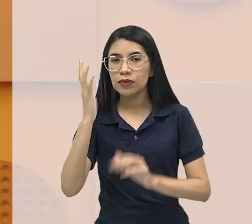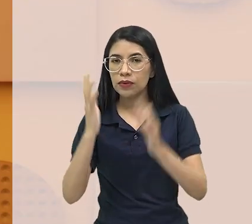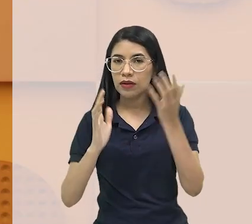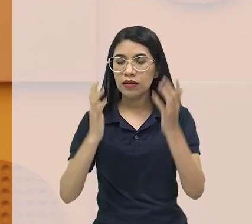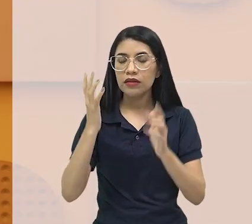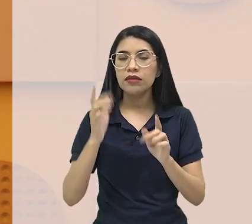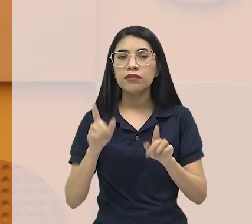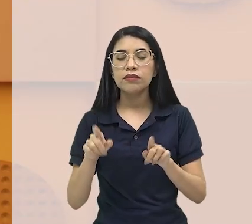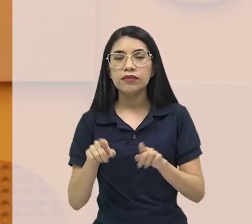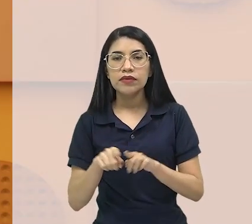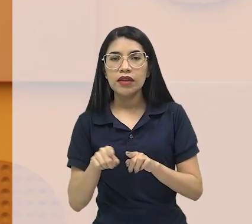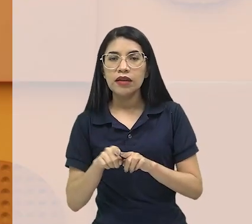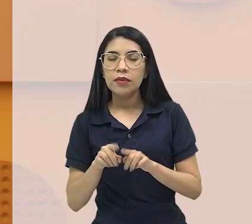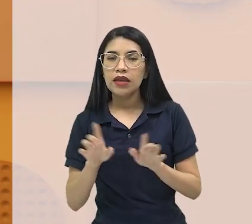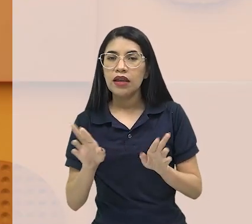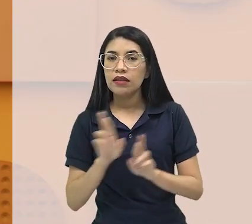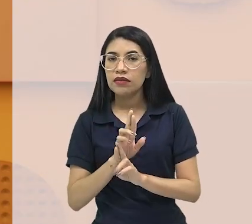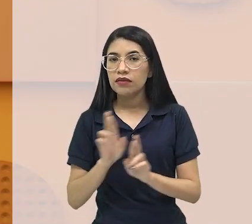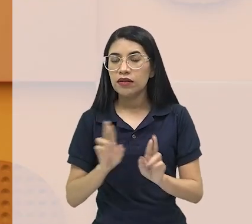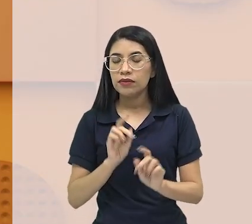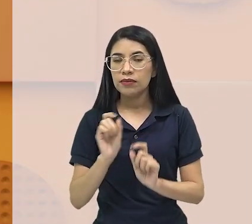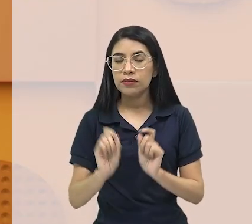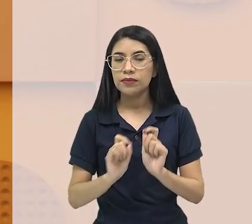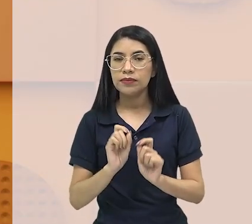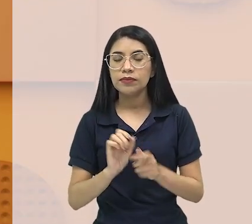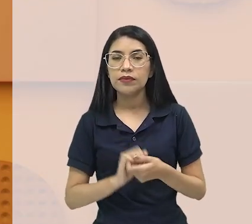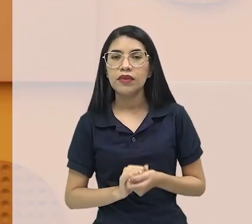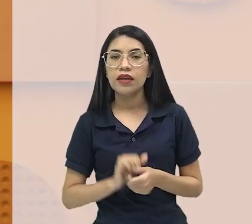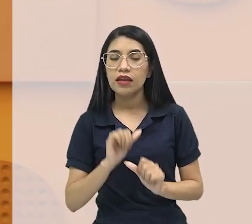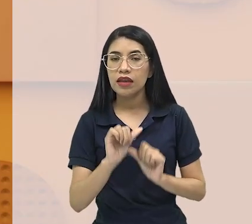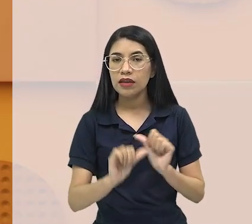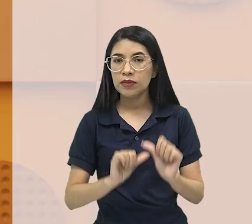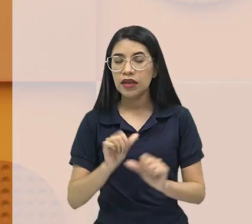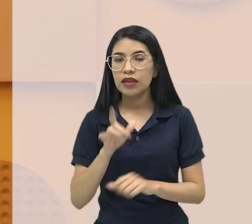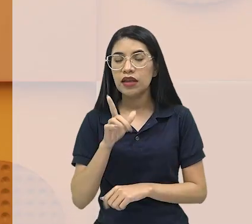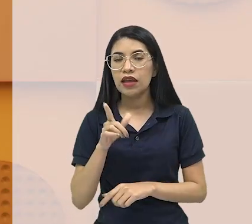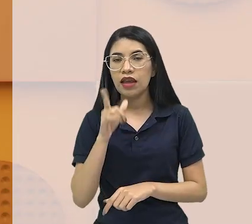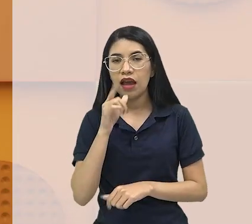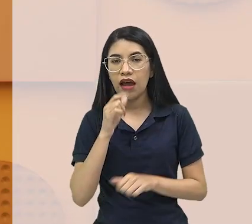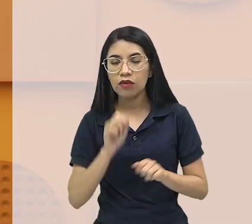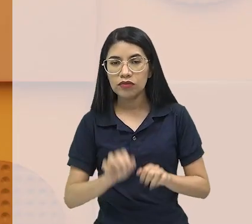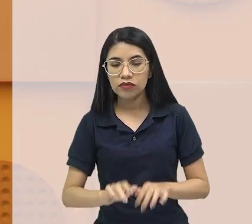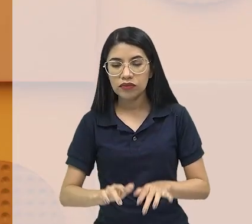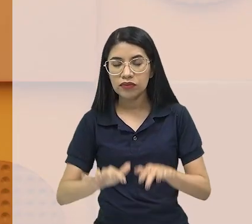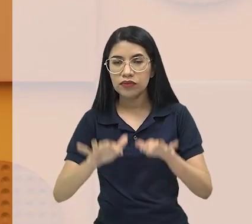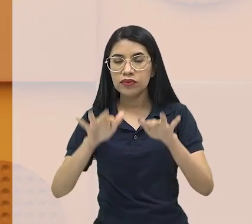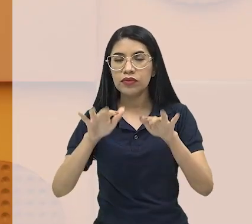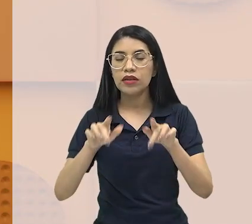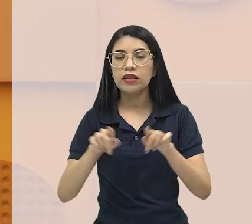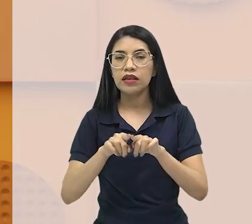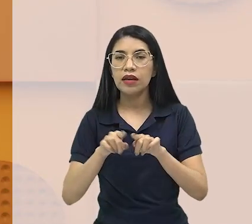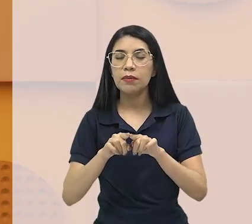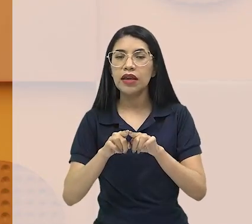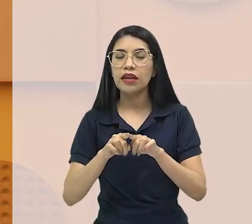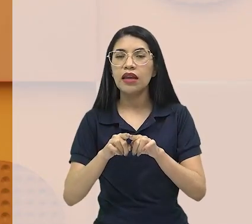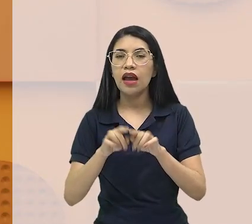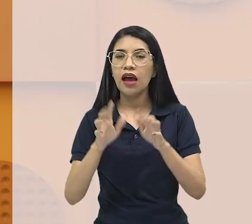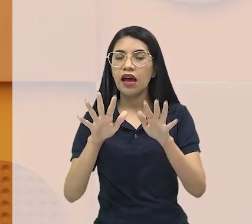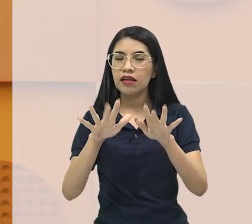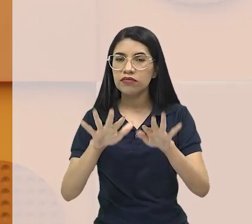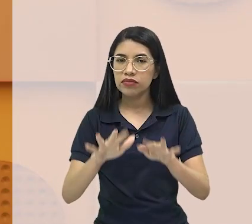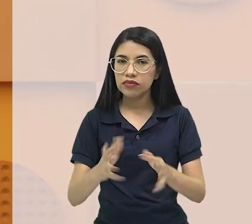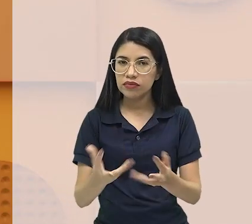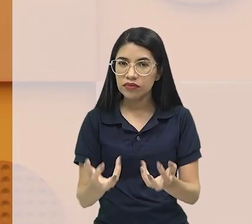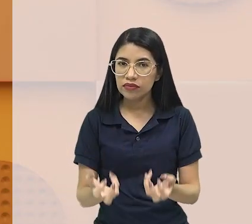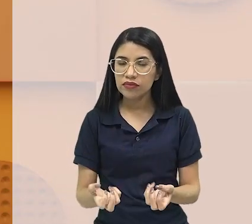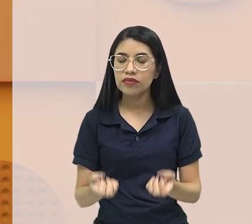clima, né? Associadas essas mudanças aqui, as enchentes e também as secas, muitas vezes, que